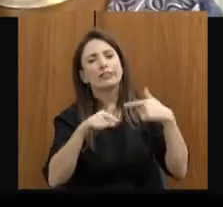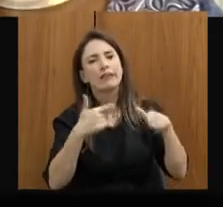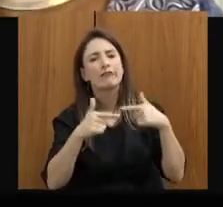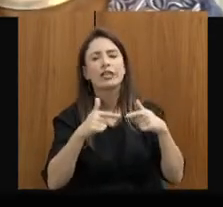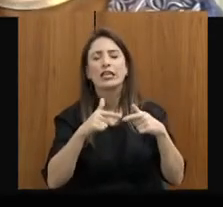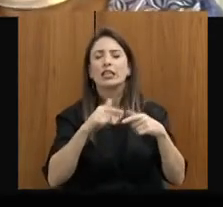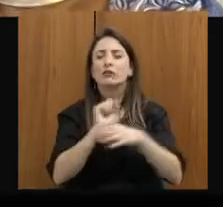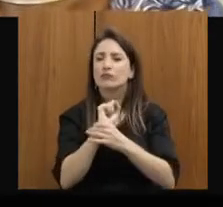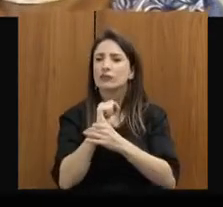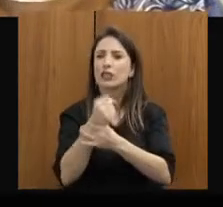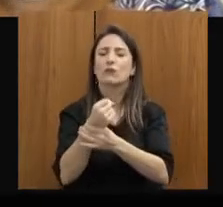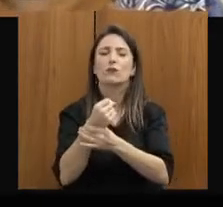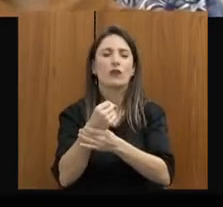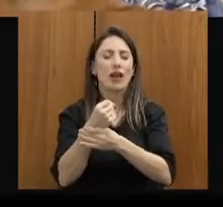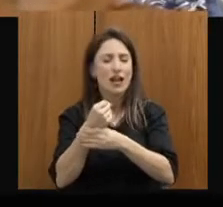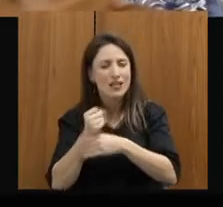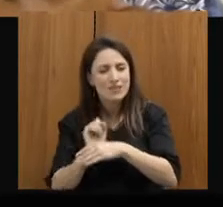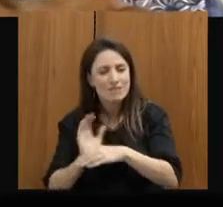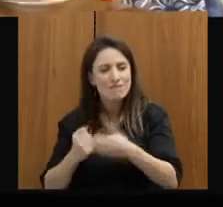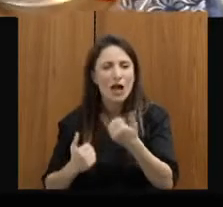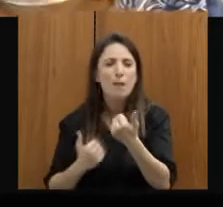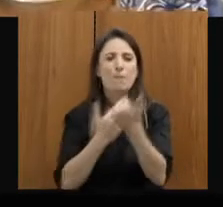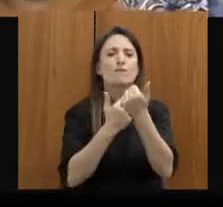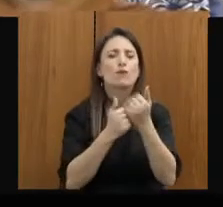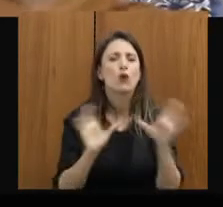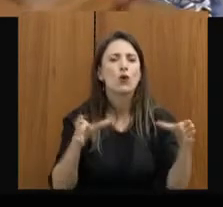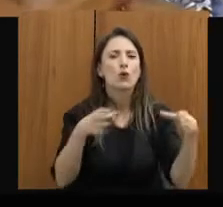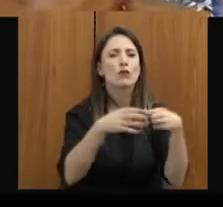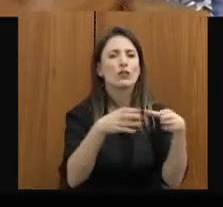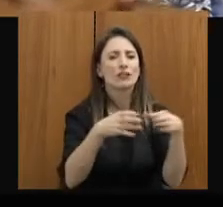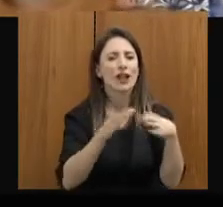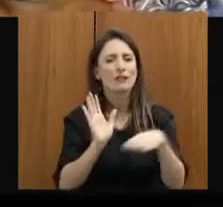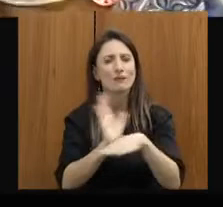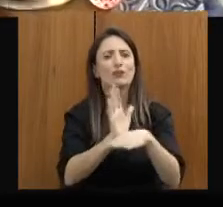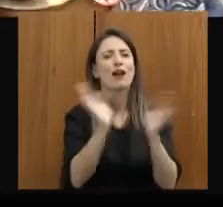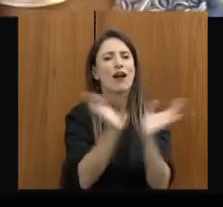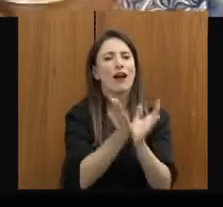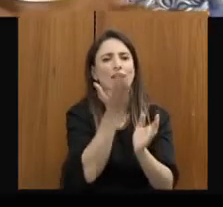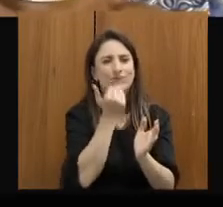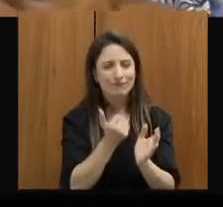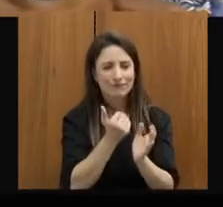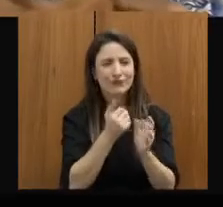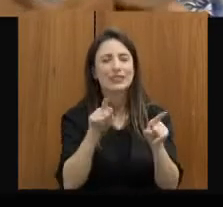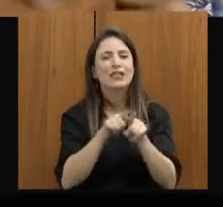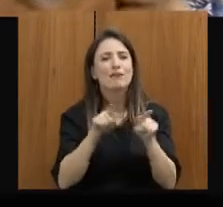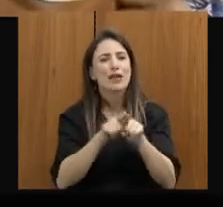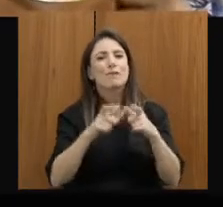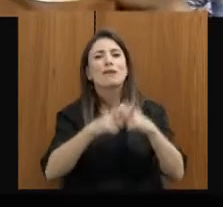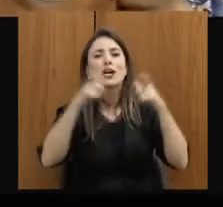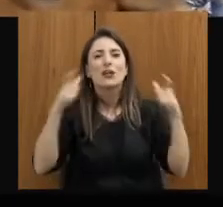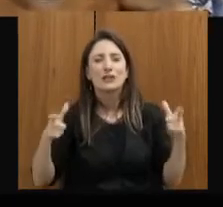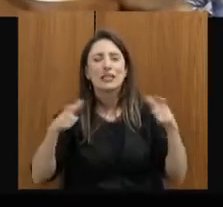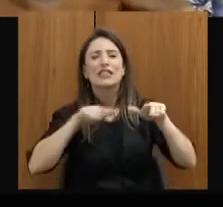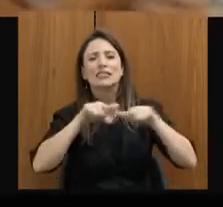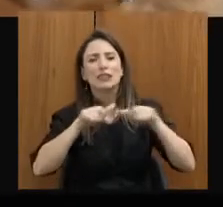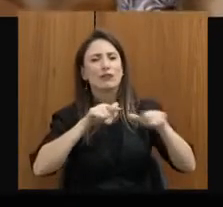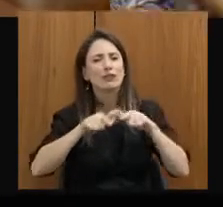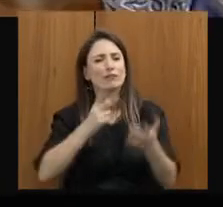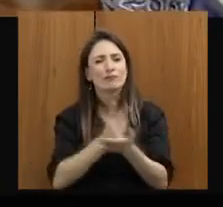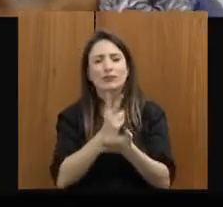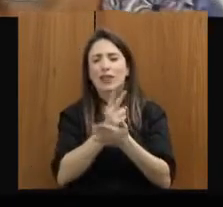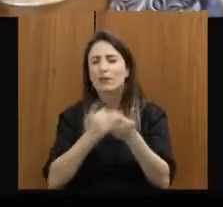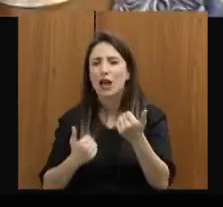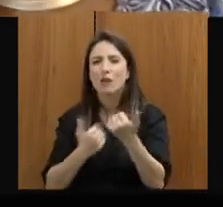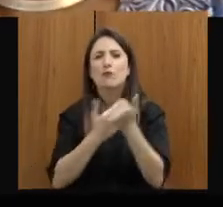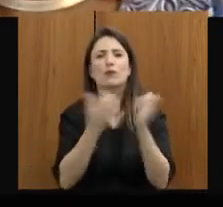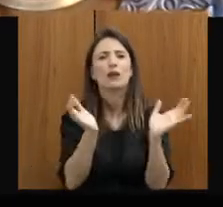a comunidade é e a maioria serviço permanente DC como aumentar para as comunidades